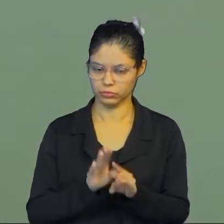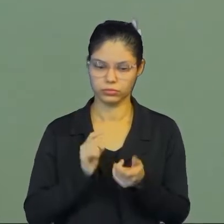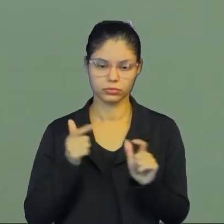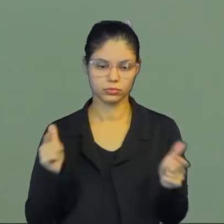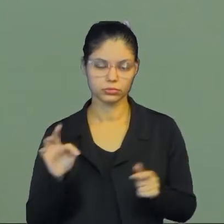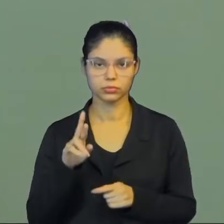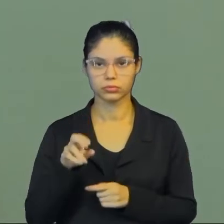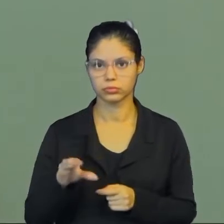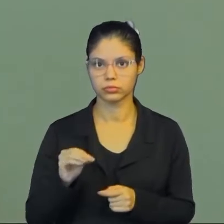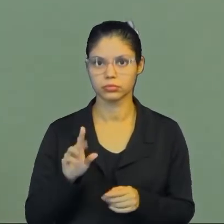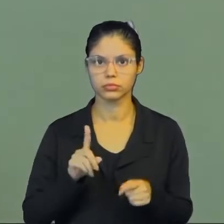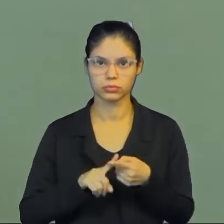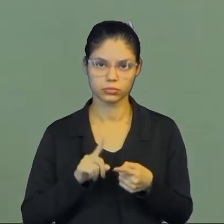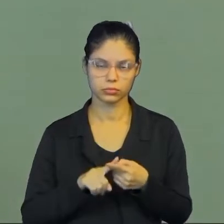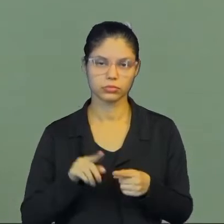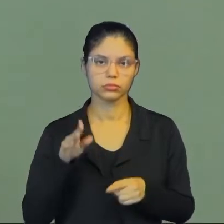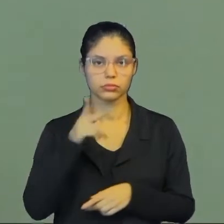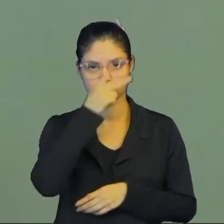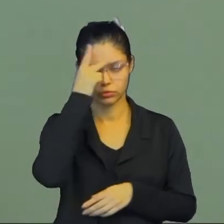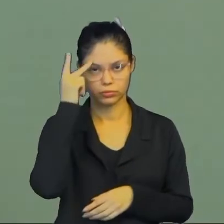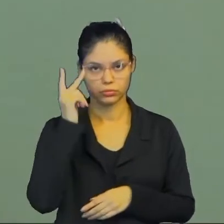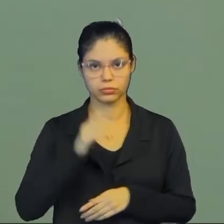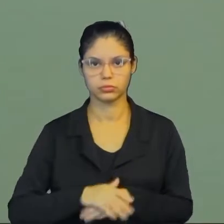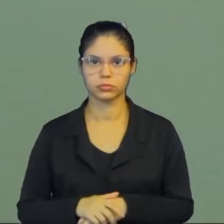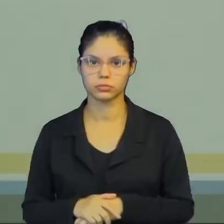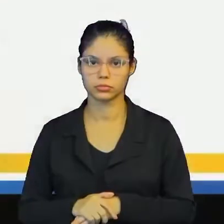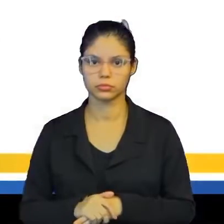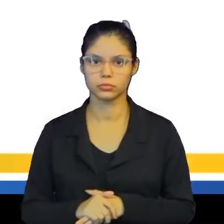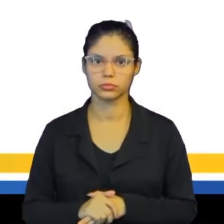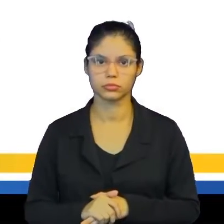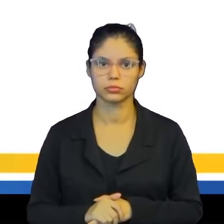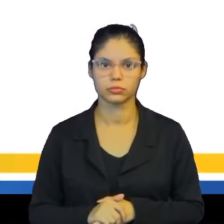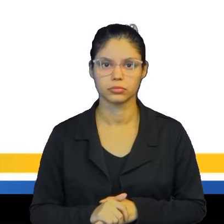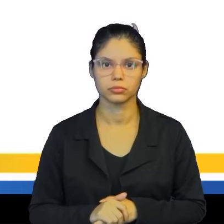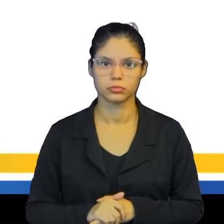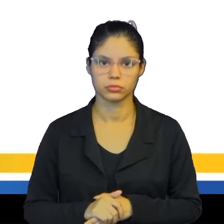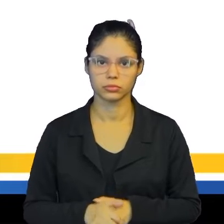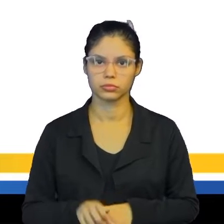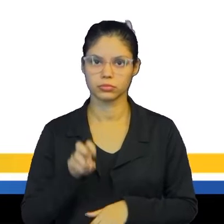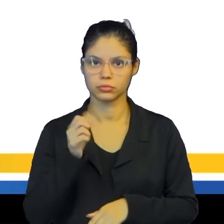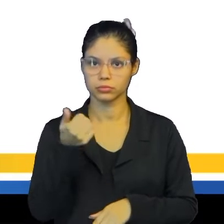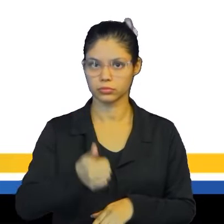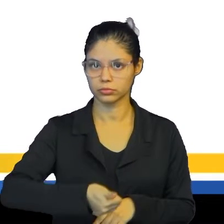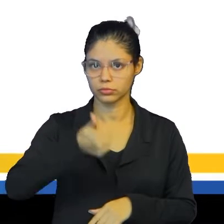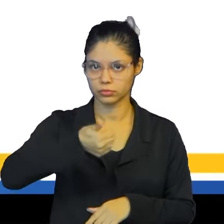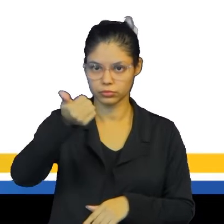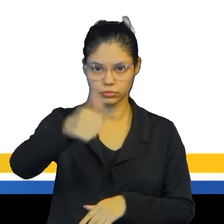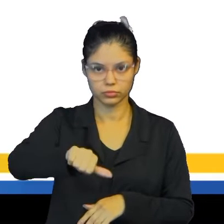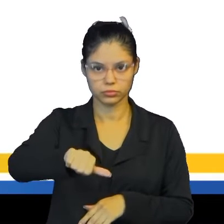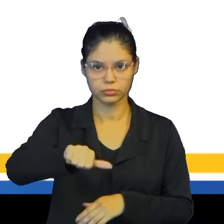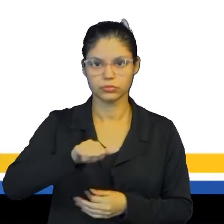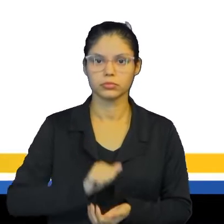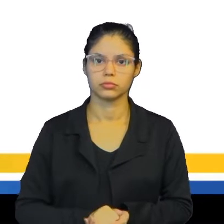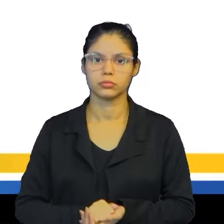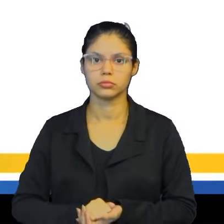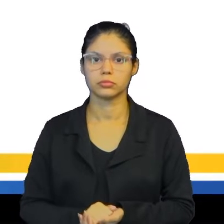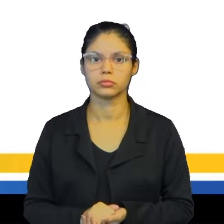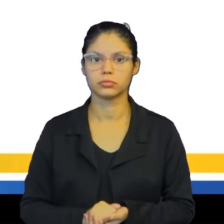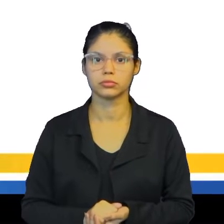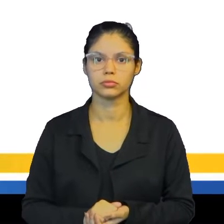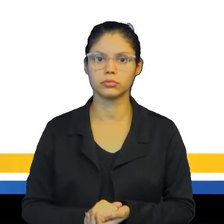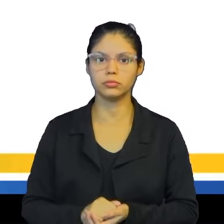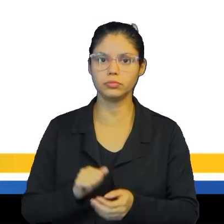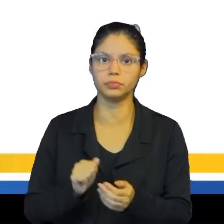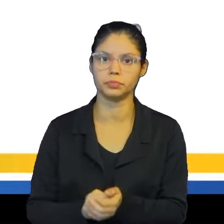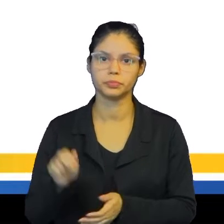né, da pessoa. Tranquilo? Bom, vantagens e desvantagens, né? Por